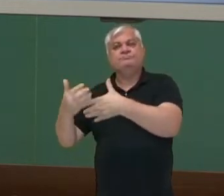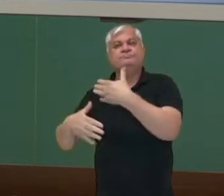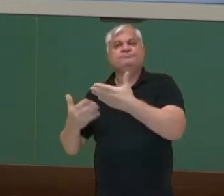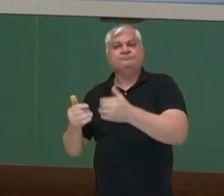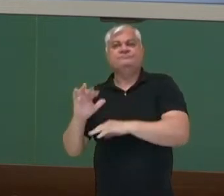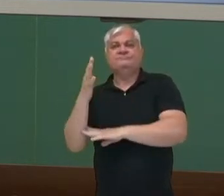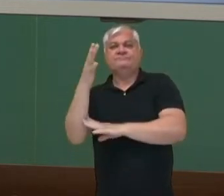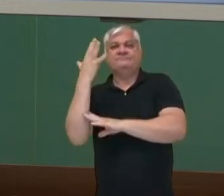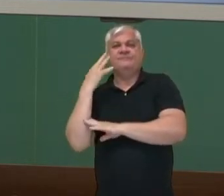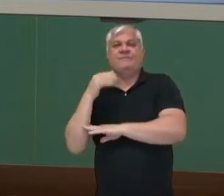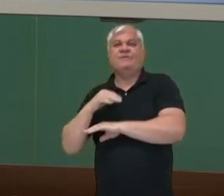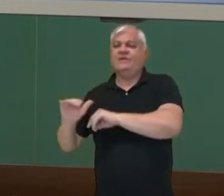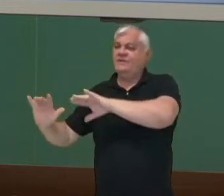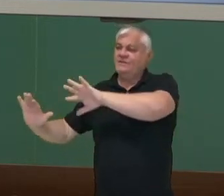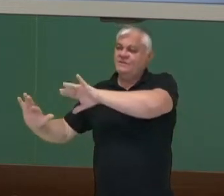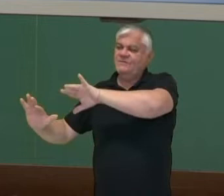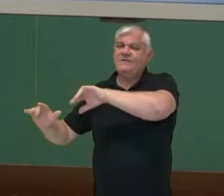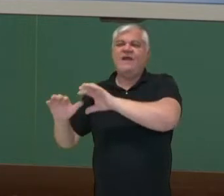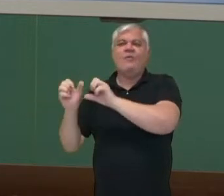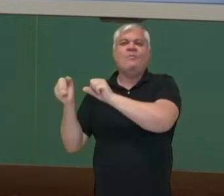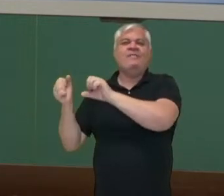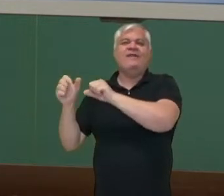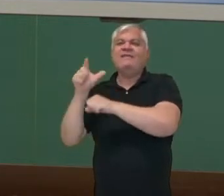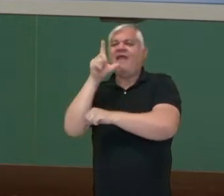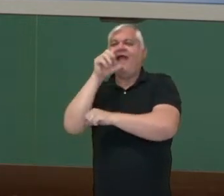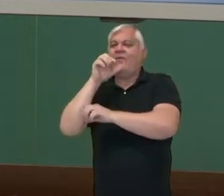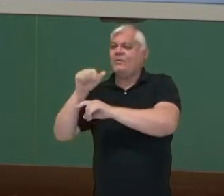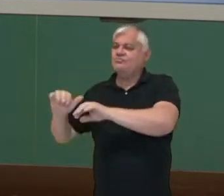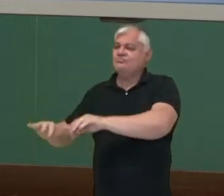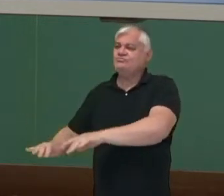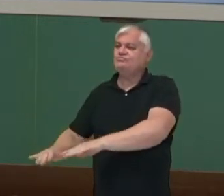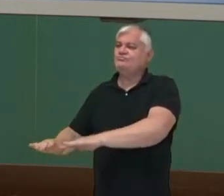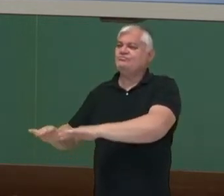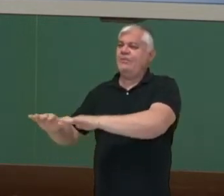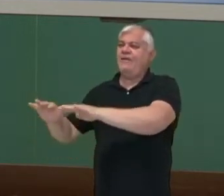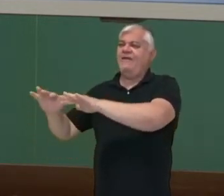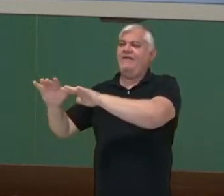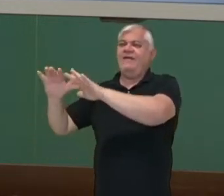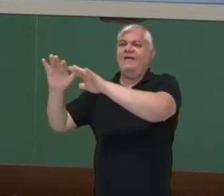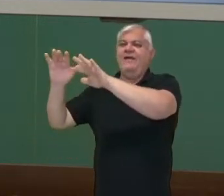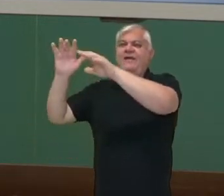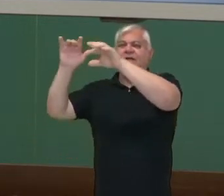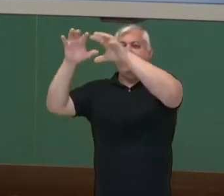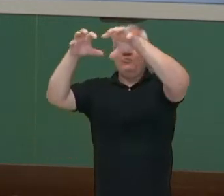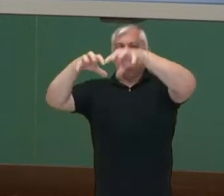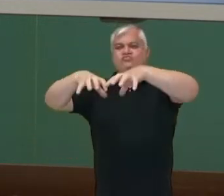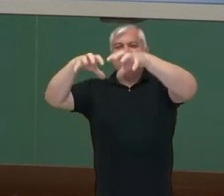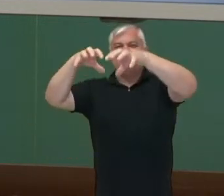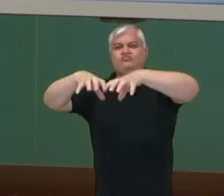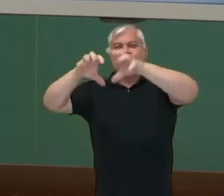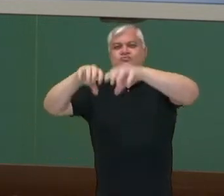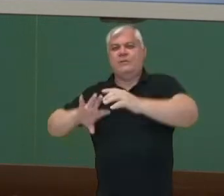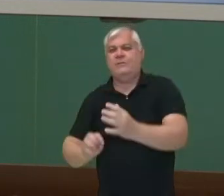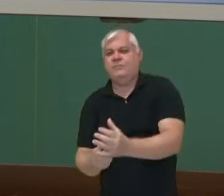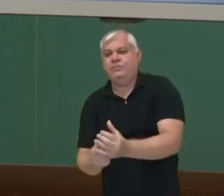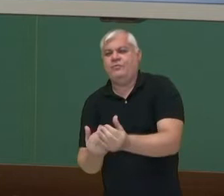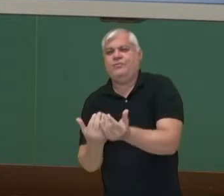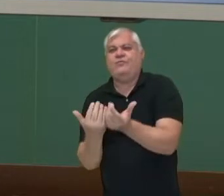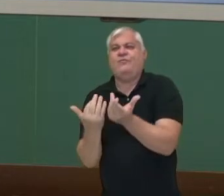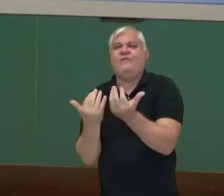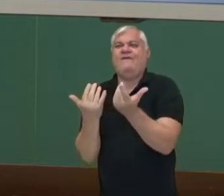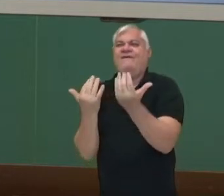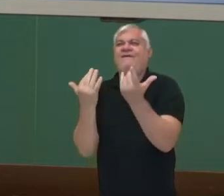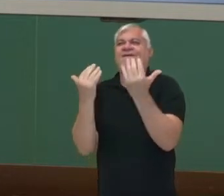pela umidade que vem do oceano, né? Então, vem a umidade do oceano, provoca chuvas abundantes e acaba propiciando